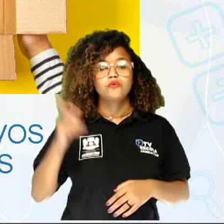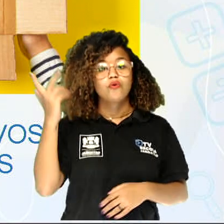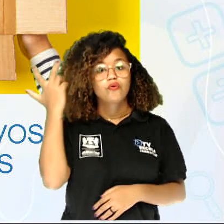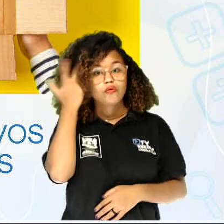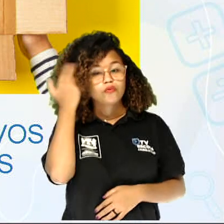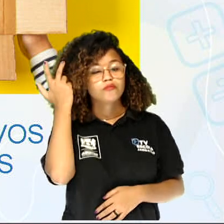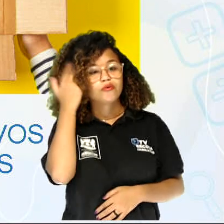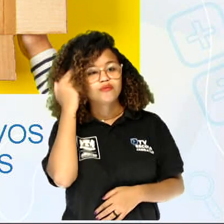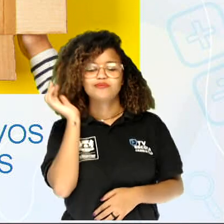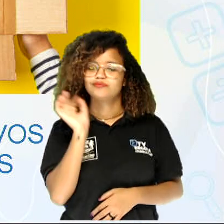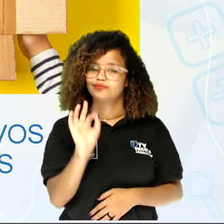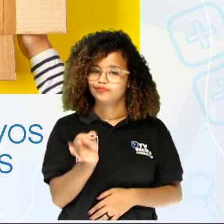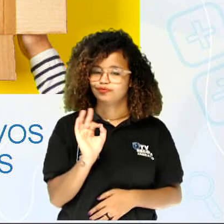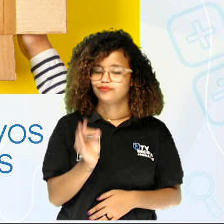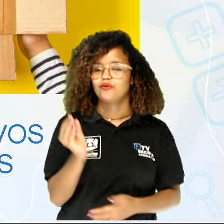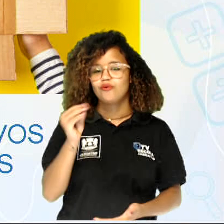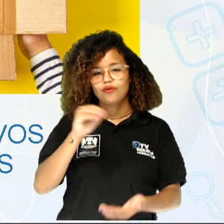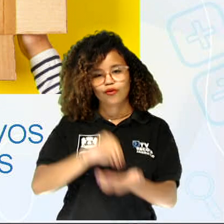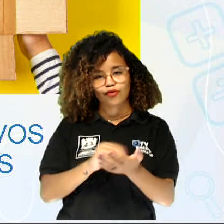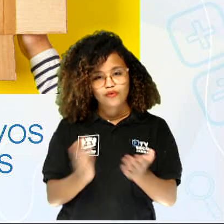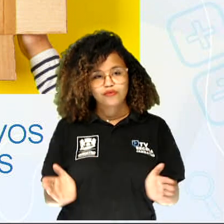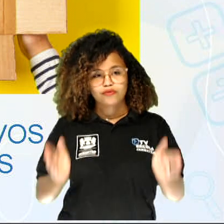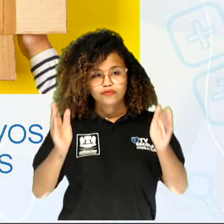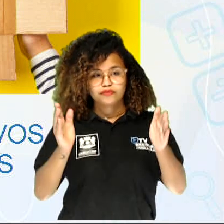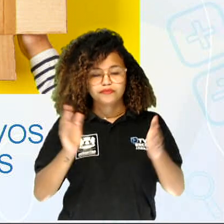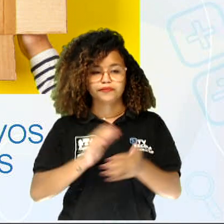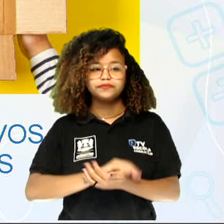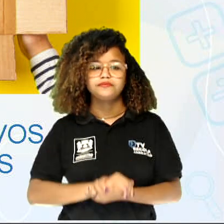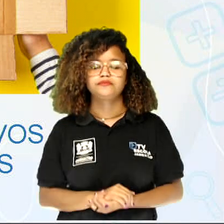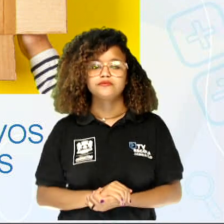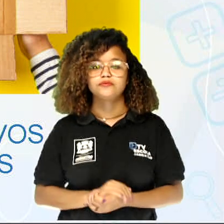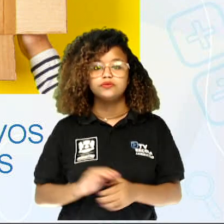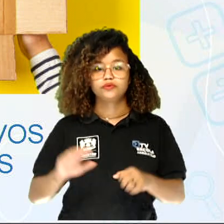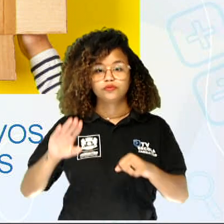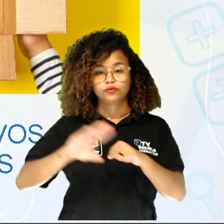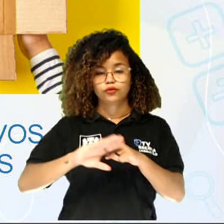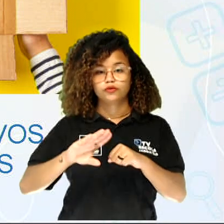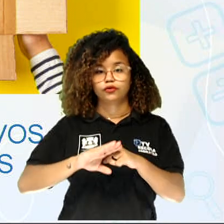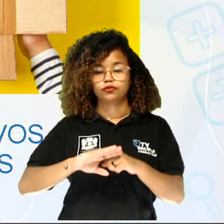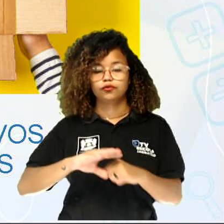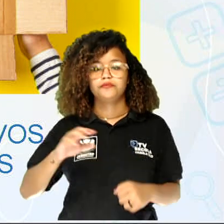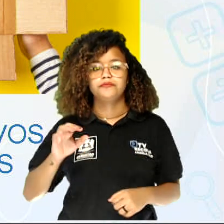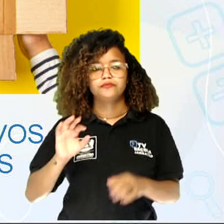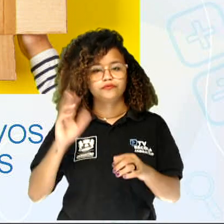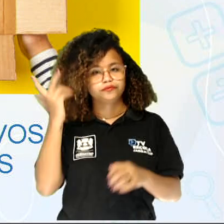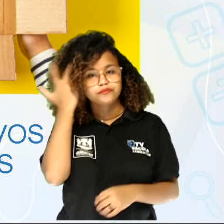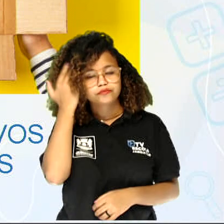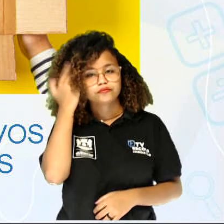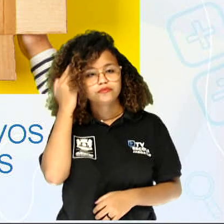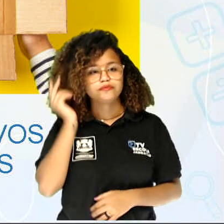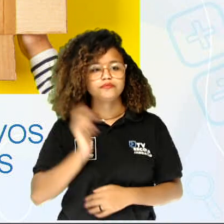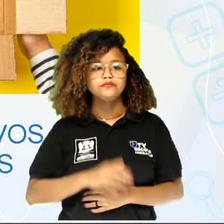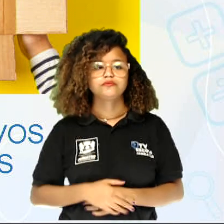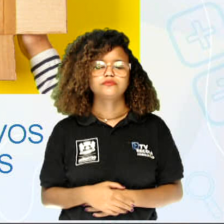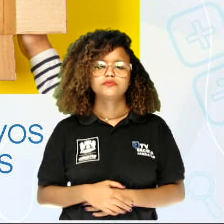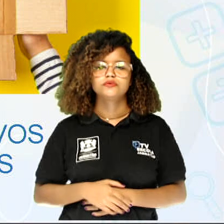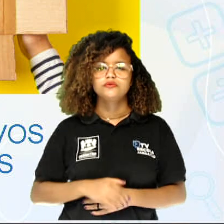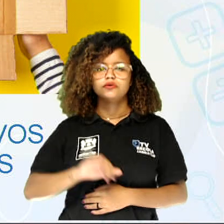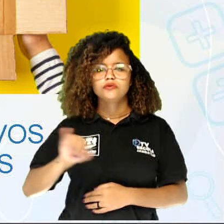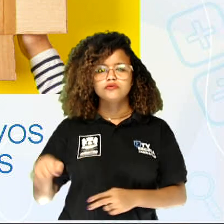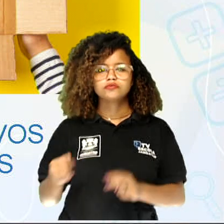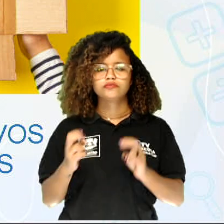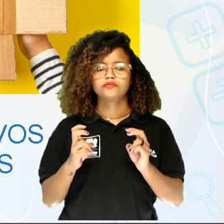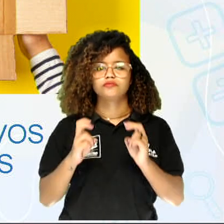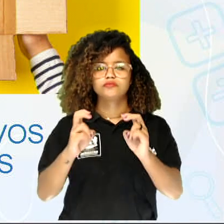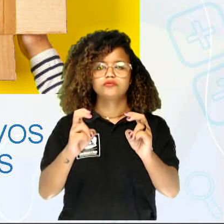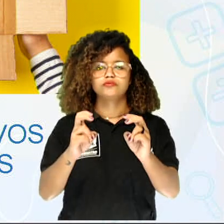comum. Muito bem. Você vai colocar na caixa de substantivos comuns. E jaboatão, nome